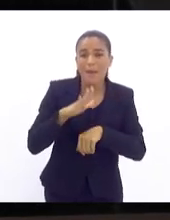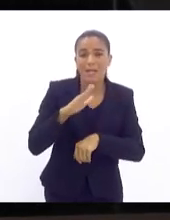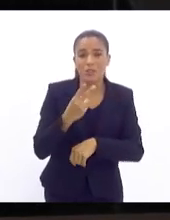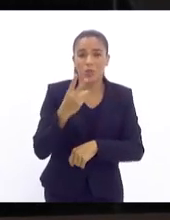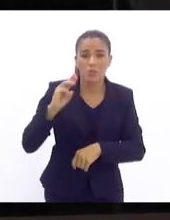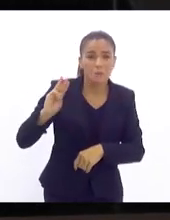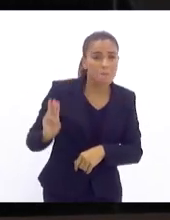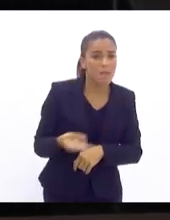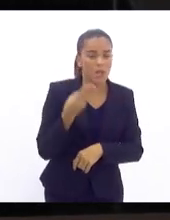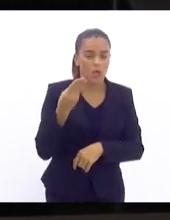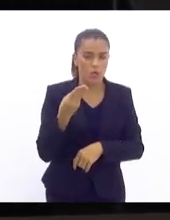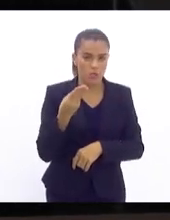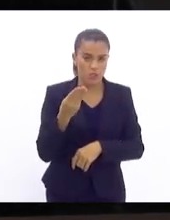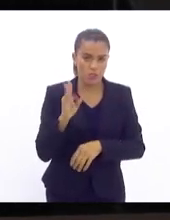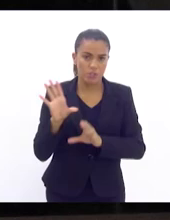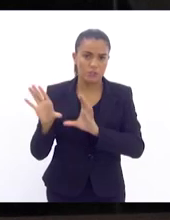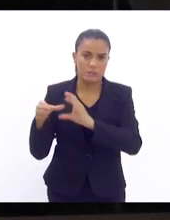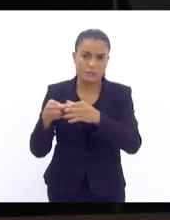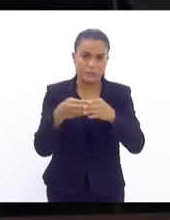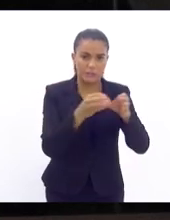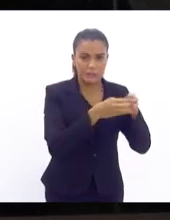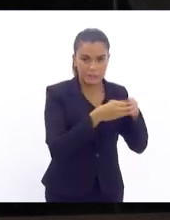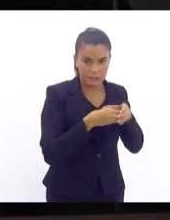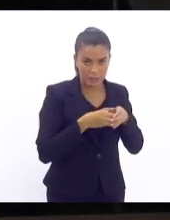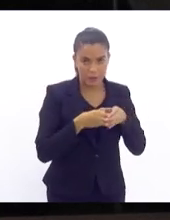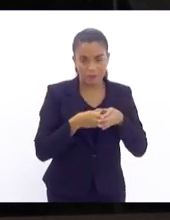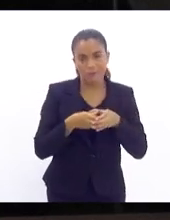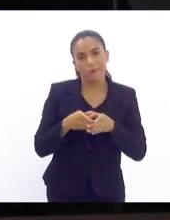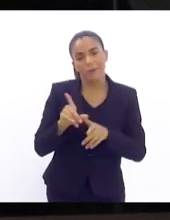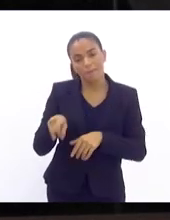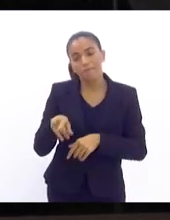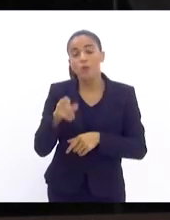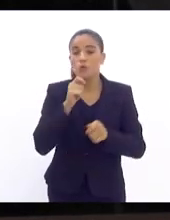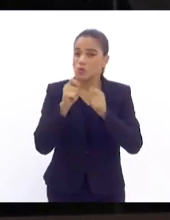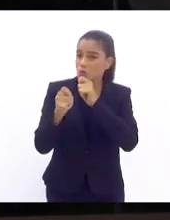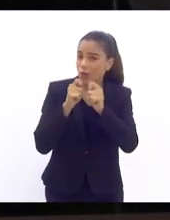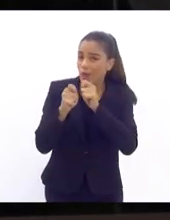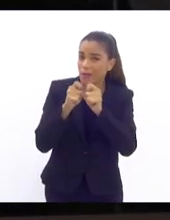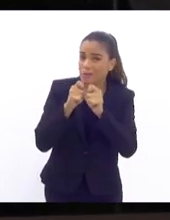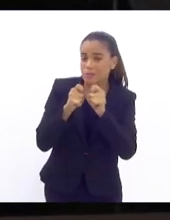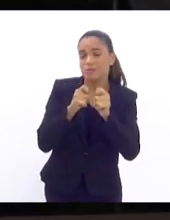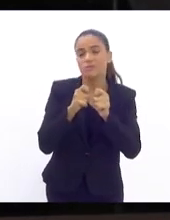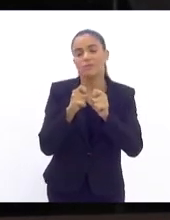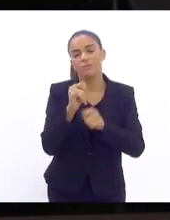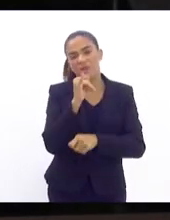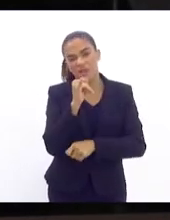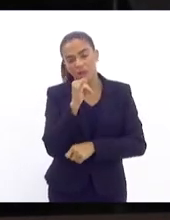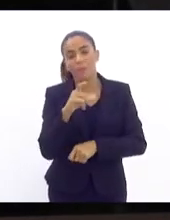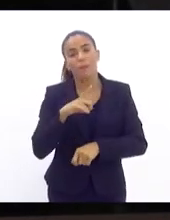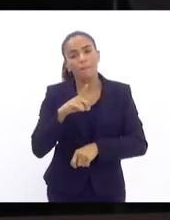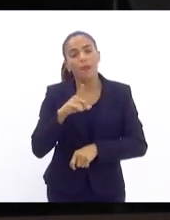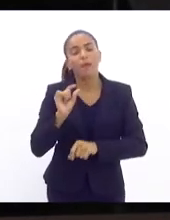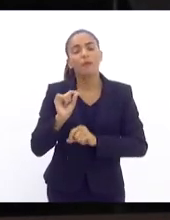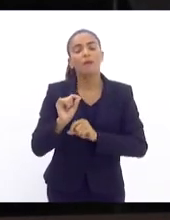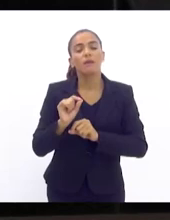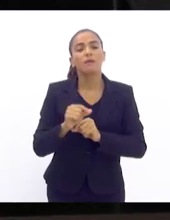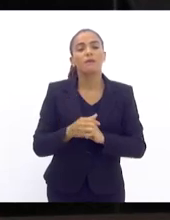de diversas categorias profissionais. No caso dos jornalistas, também gera,